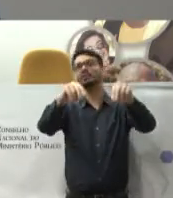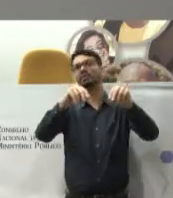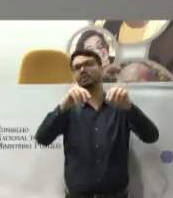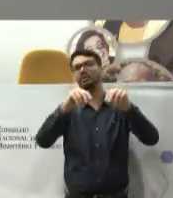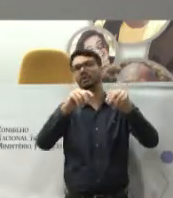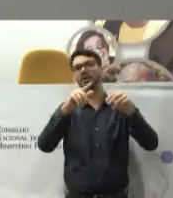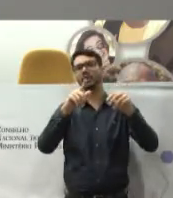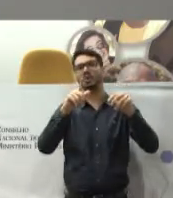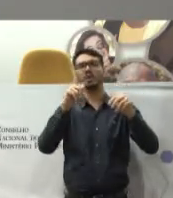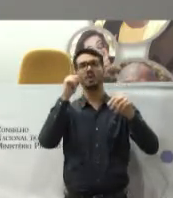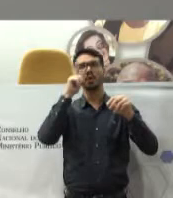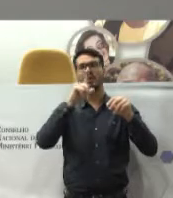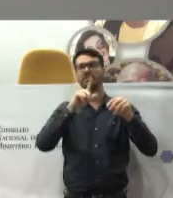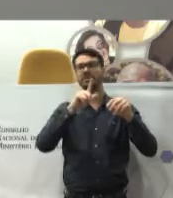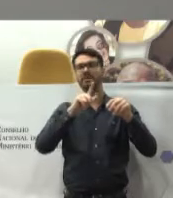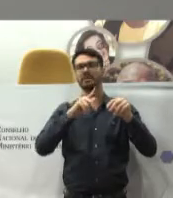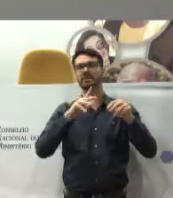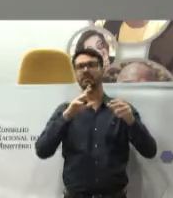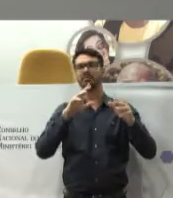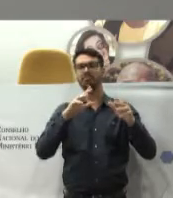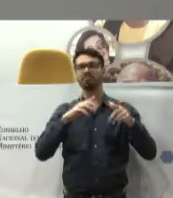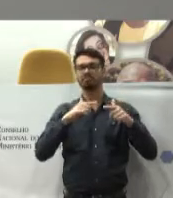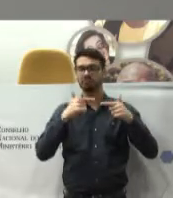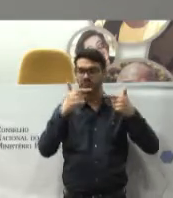somente conquista sanitária.